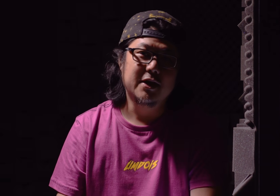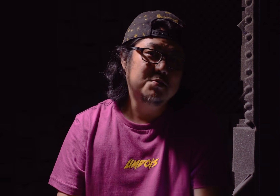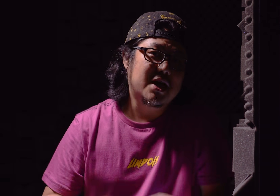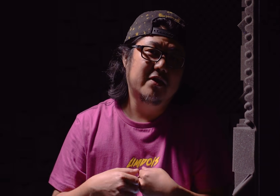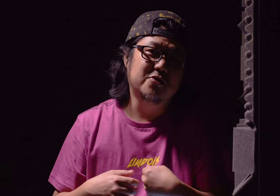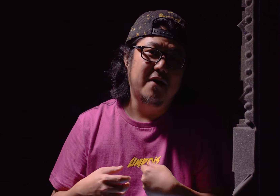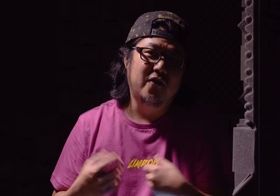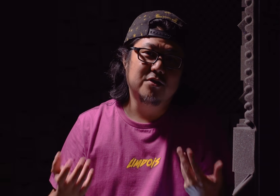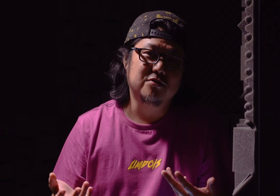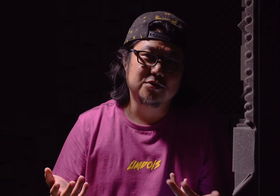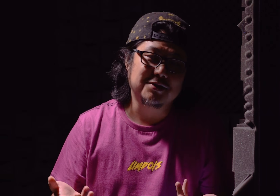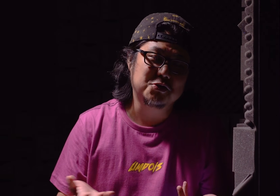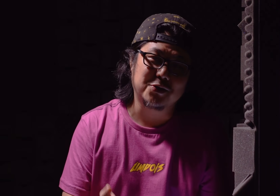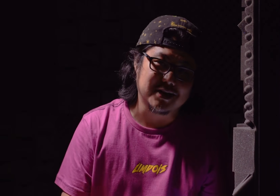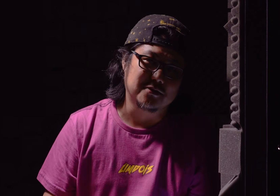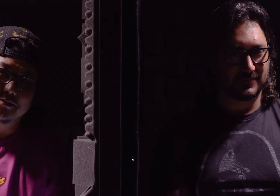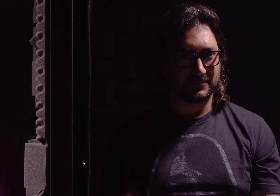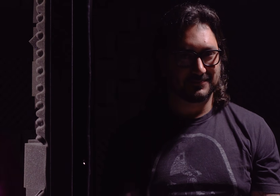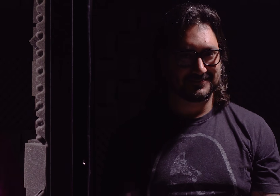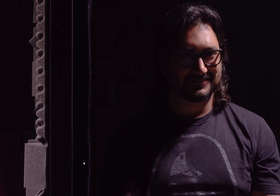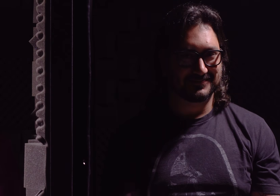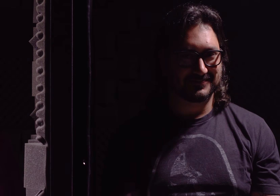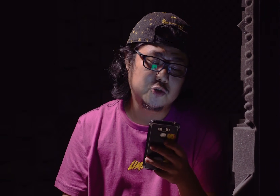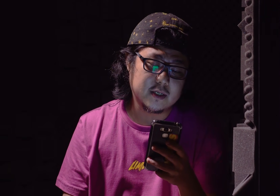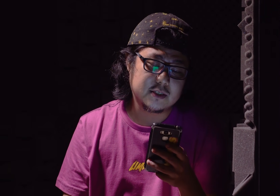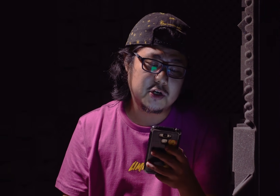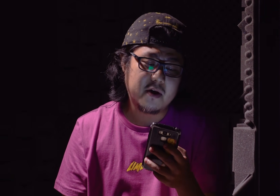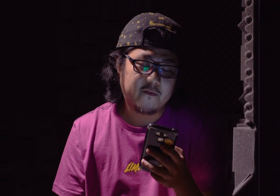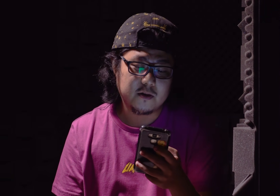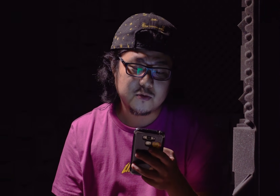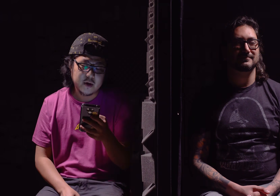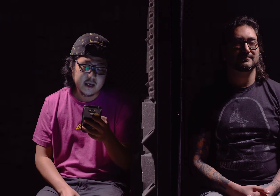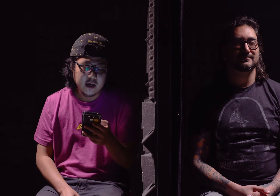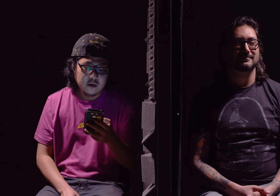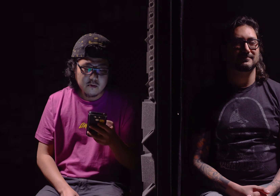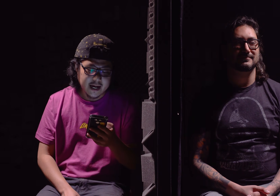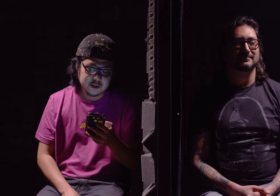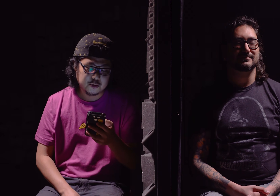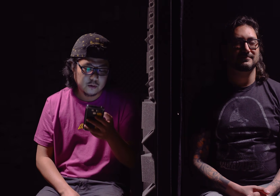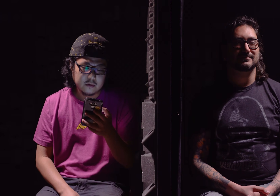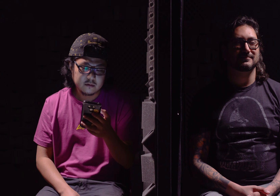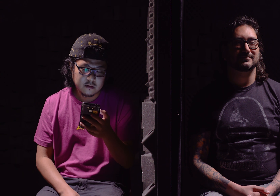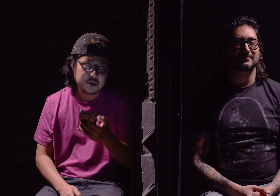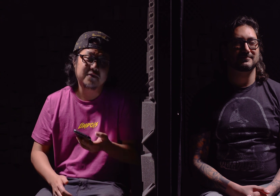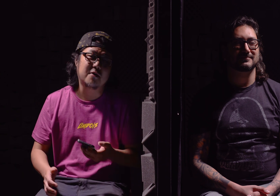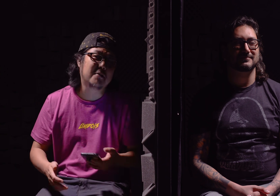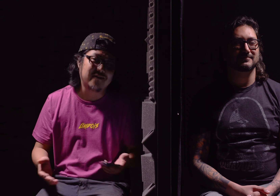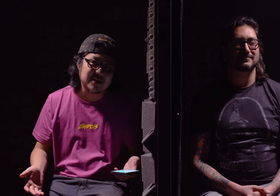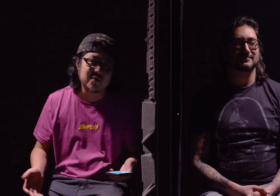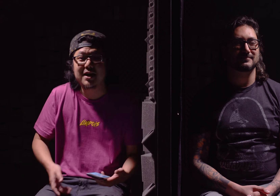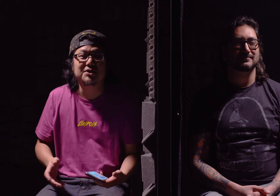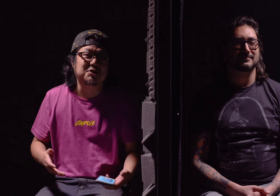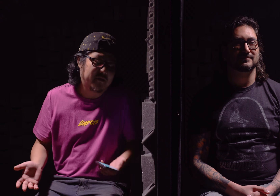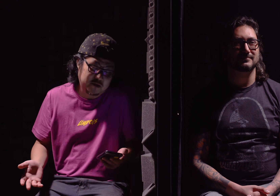em vídeos. E eu precisava de uma foto do Jonas chorando. Eu mandei uma mensagem assim: Jonas, tira uma foto sua aí com cara de choro. Ou se tiver